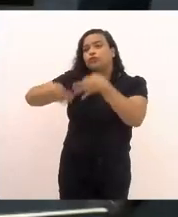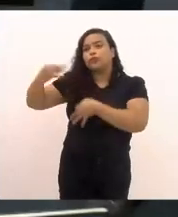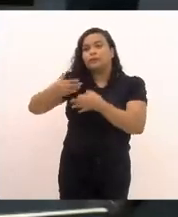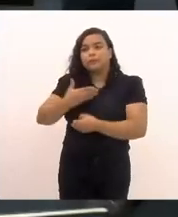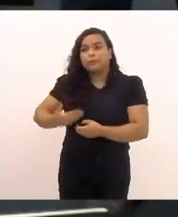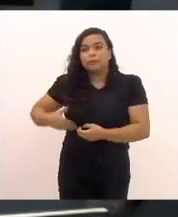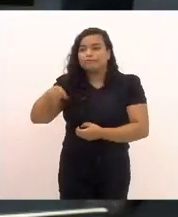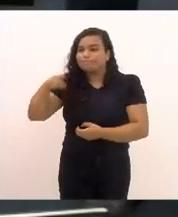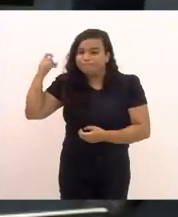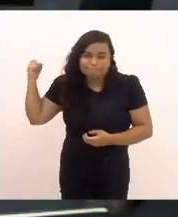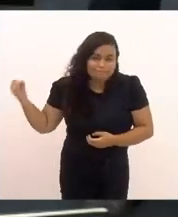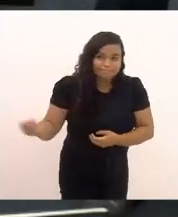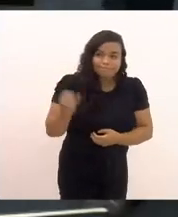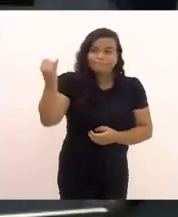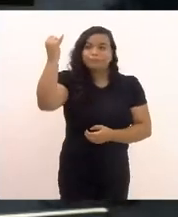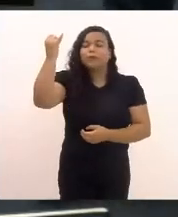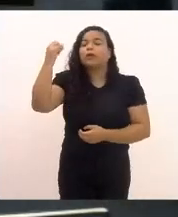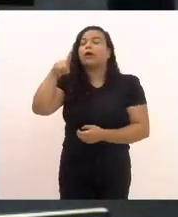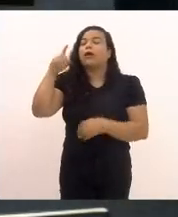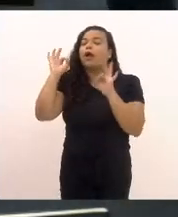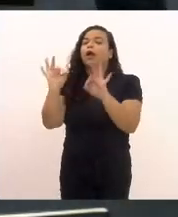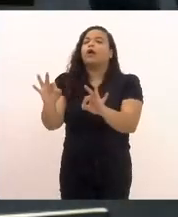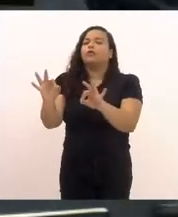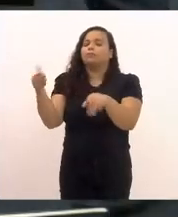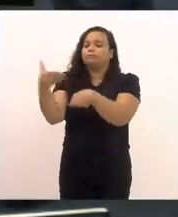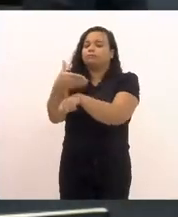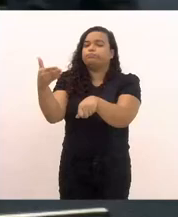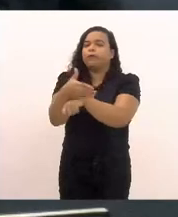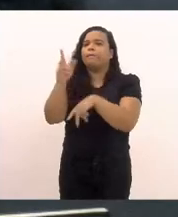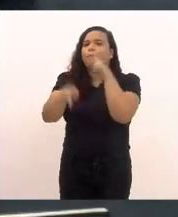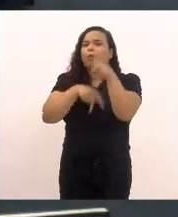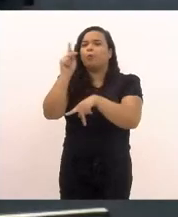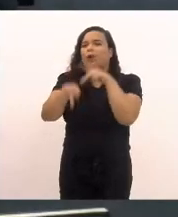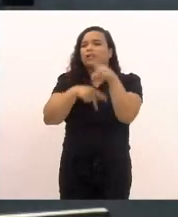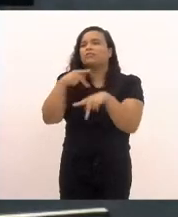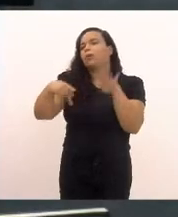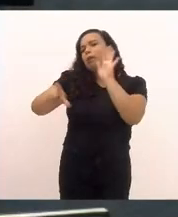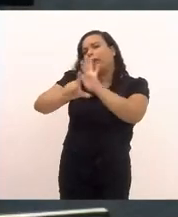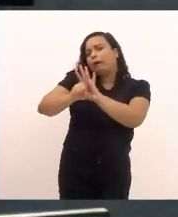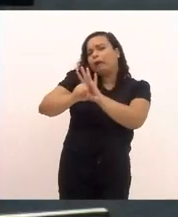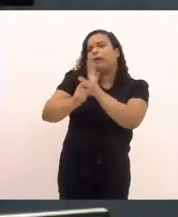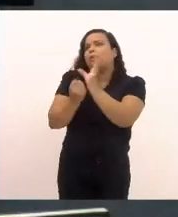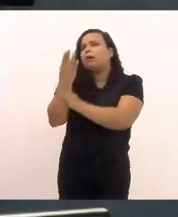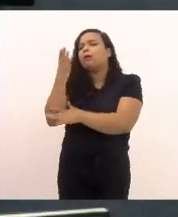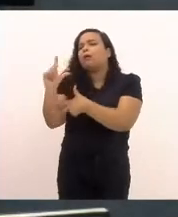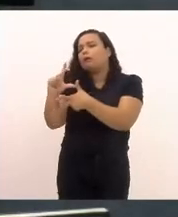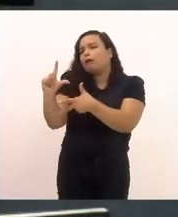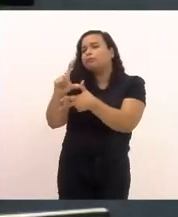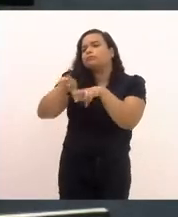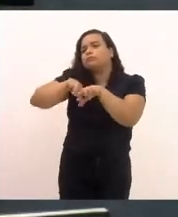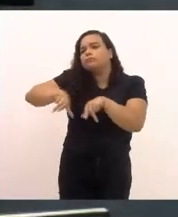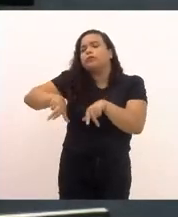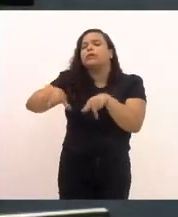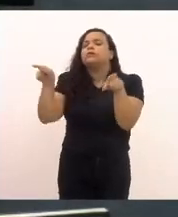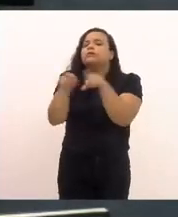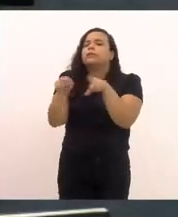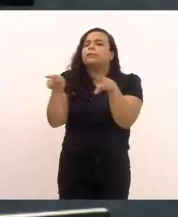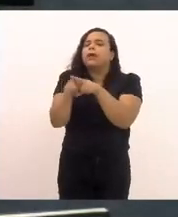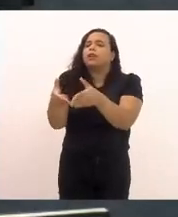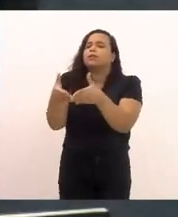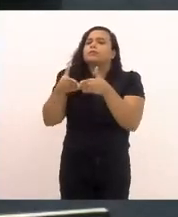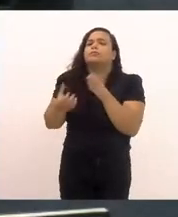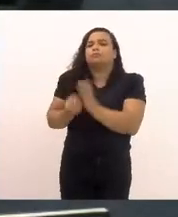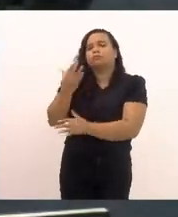processos fundamentais de garantia para a participação popular em legislações, em licenciamentos, e muitas vezes